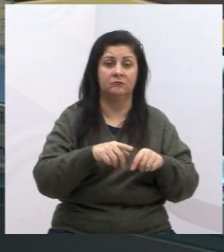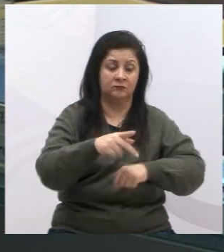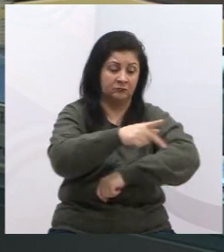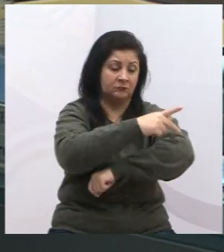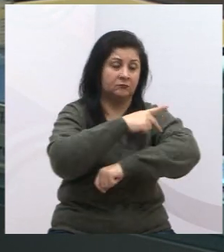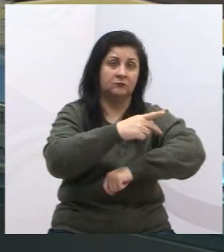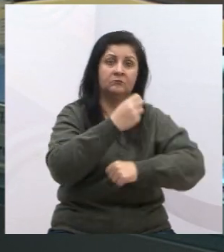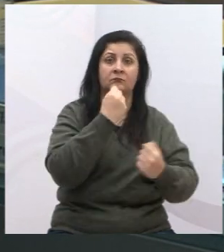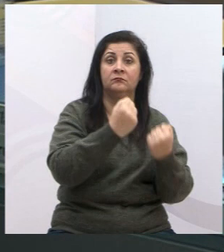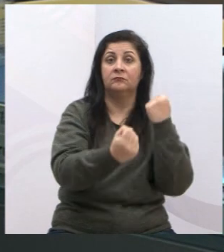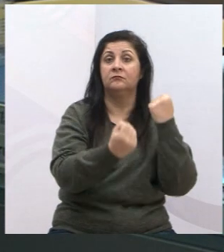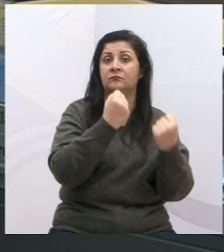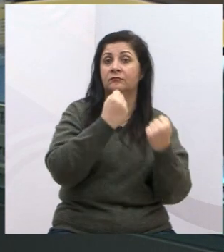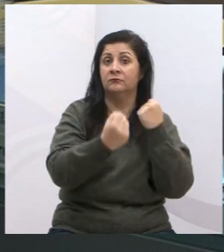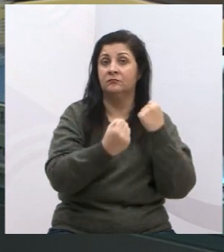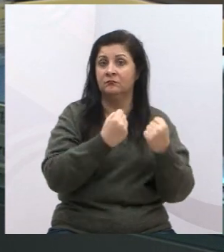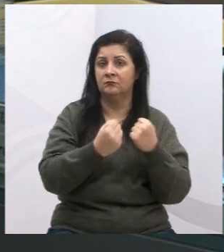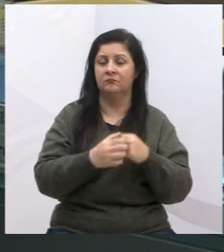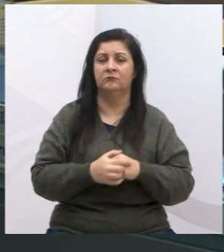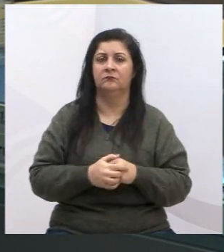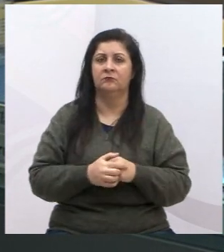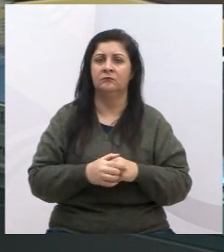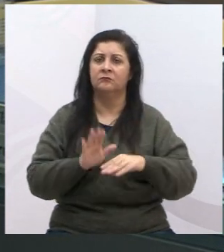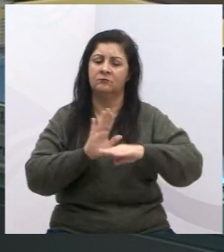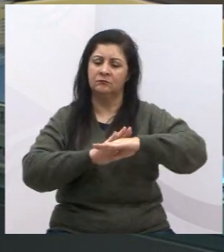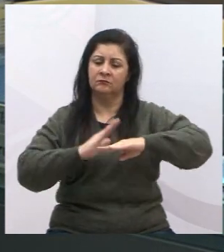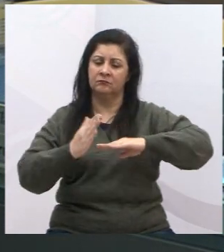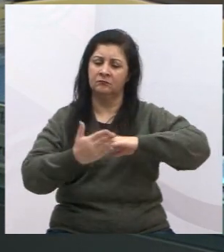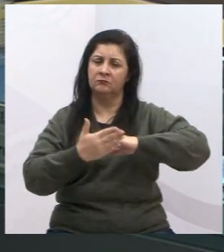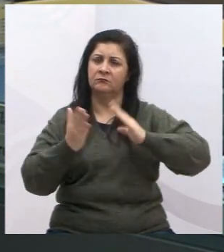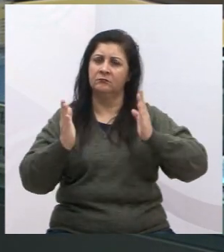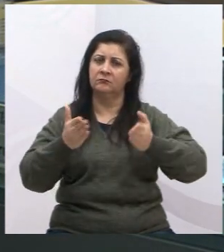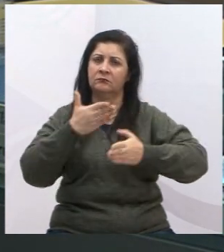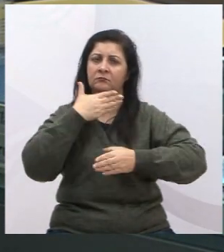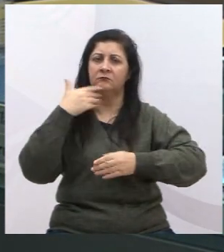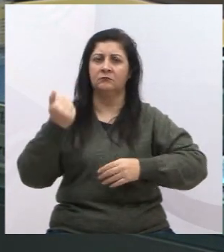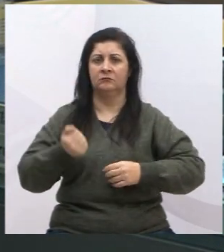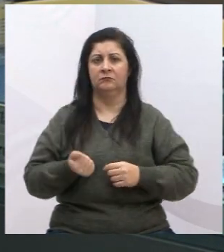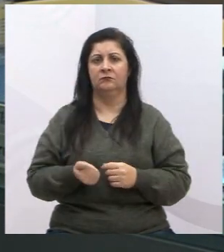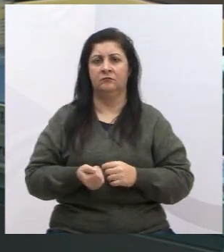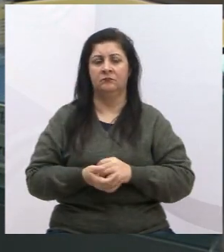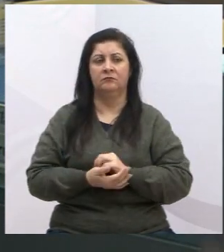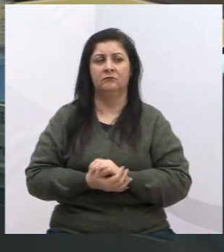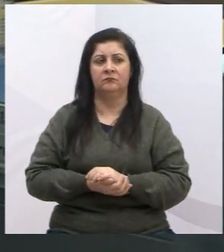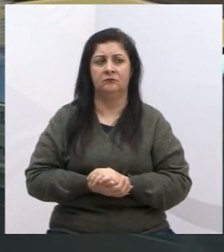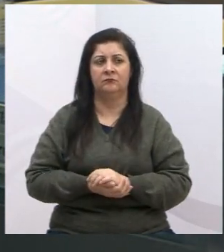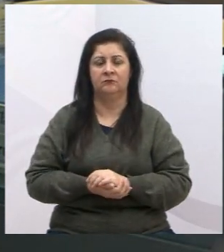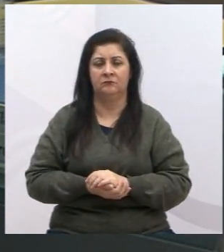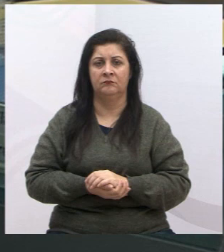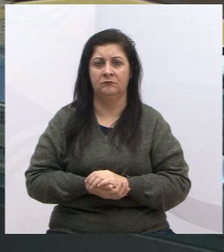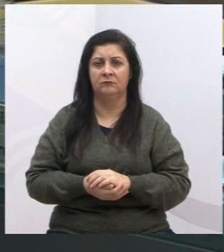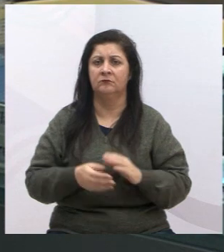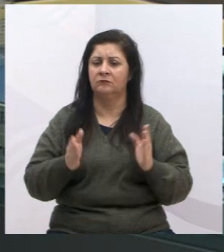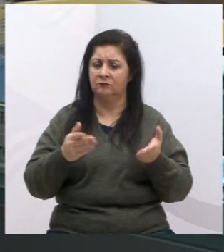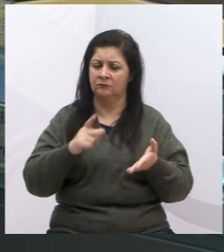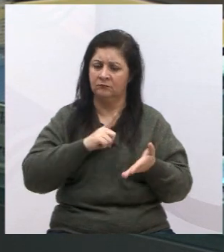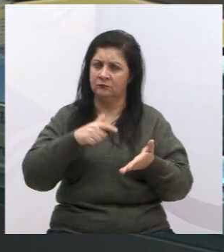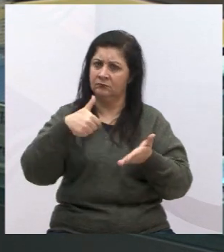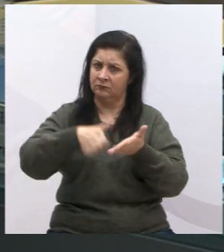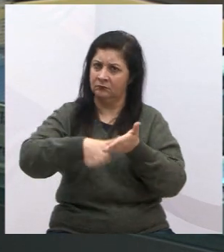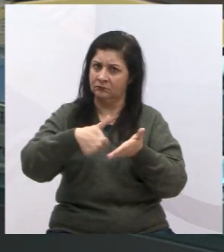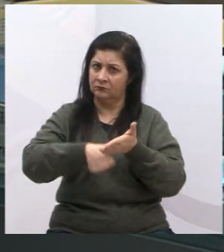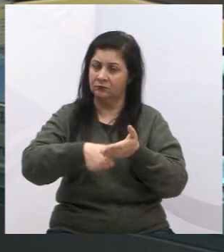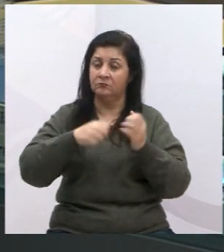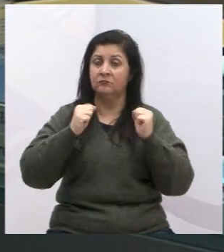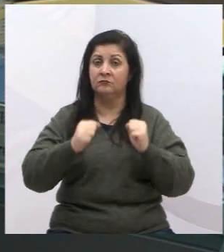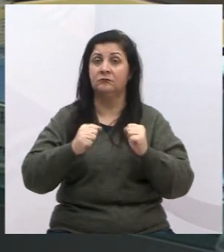livre, procurando áreas para que o 1º de maio, agora que regularizado, possa ser dotado também de outras melhorias para que a